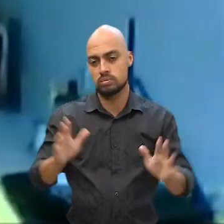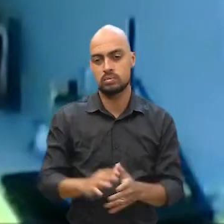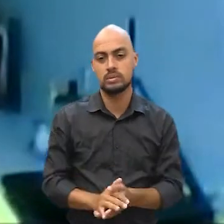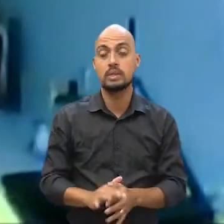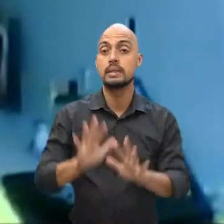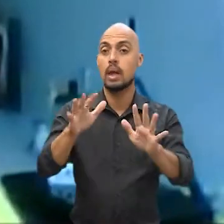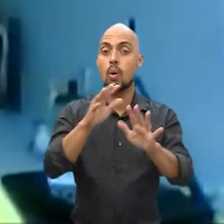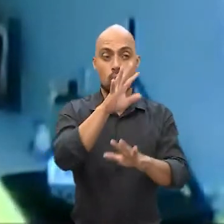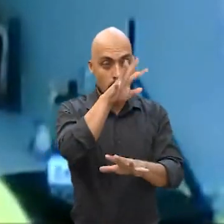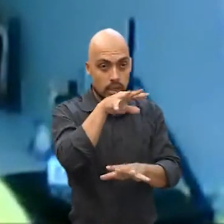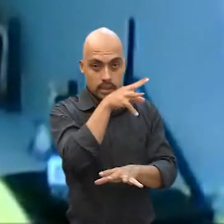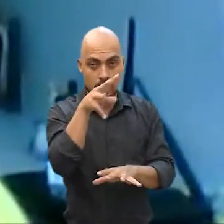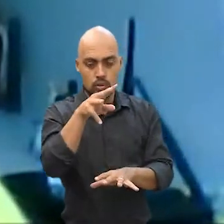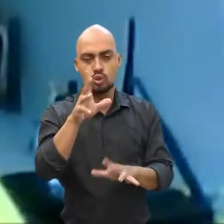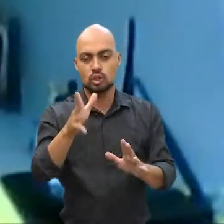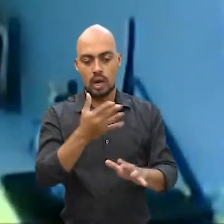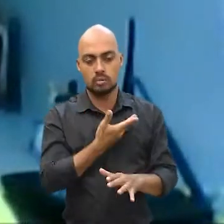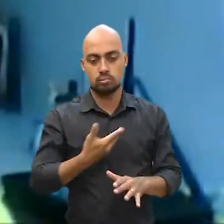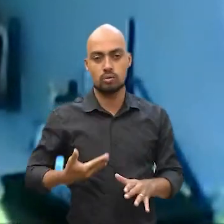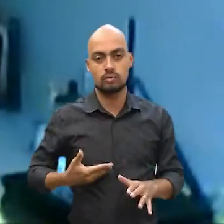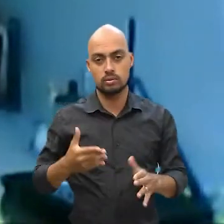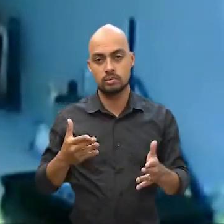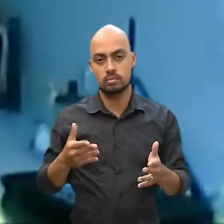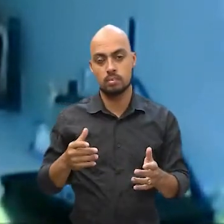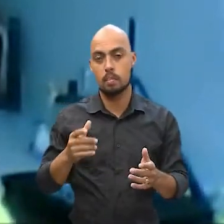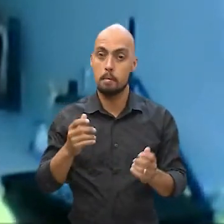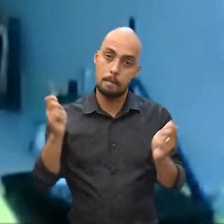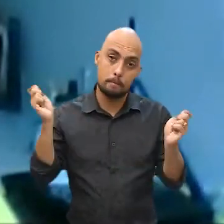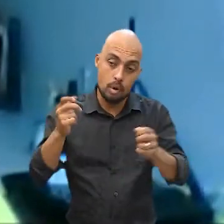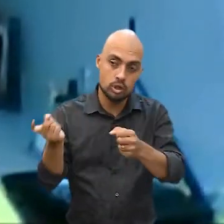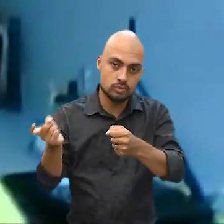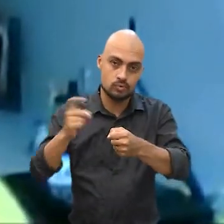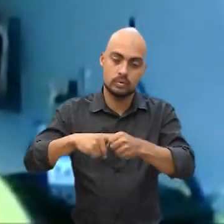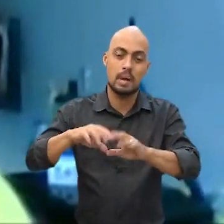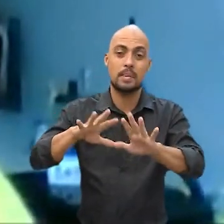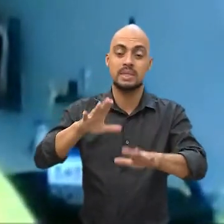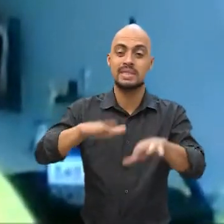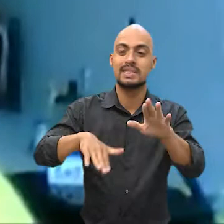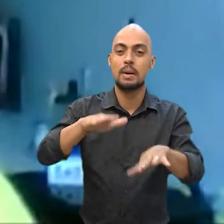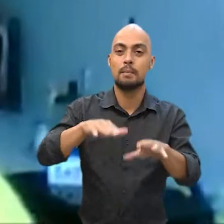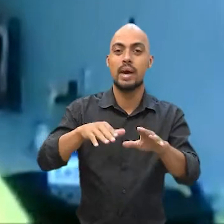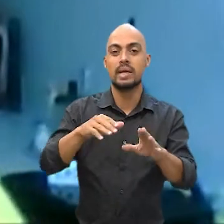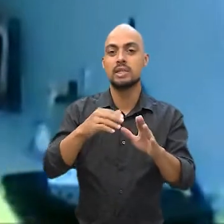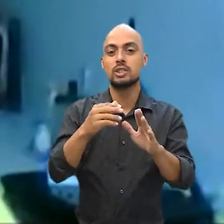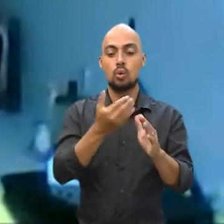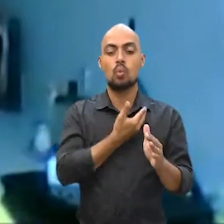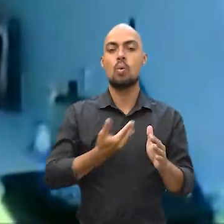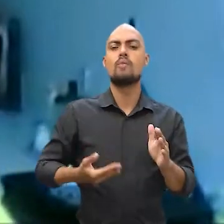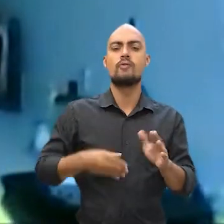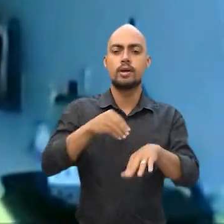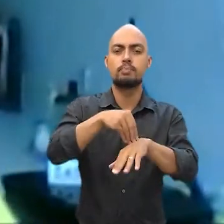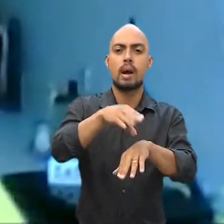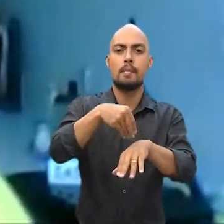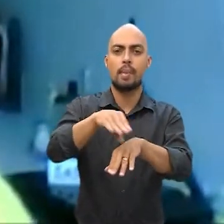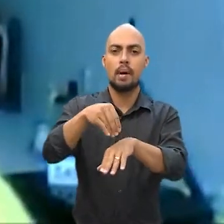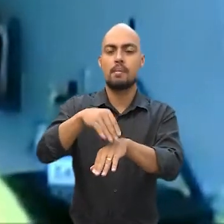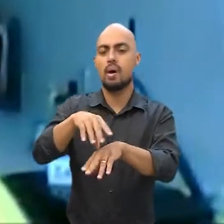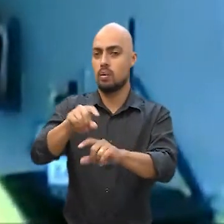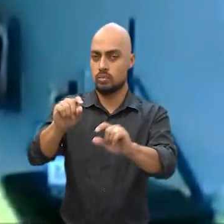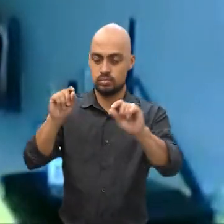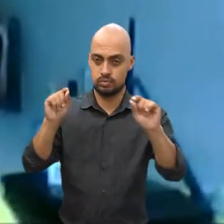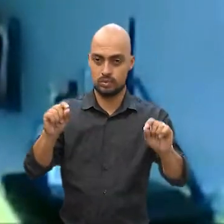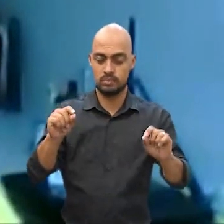do governo em relação a isso, sabemos de uma provável volta, mas tudo vai dependendo das orientações que acontecem no dia a dia, e o